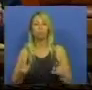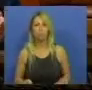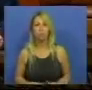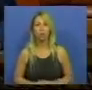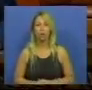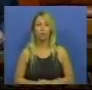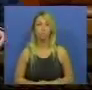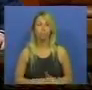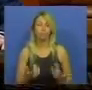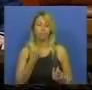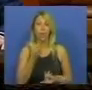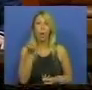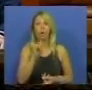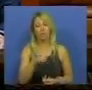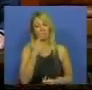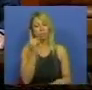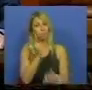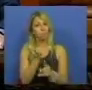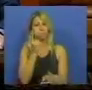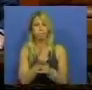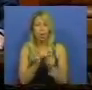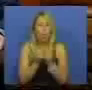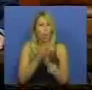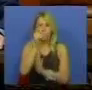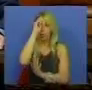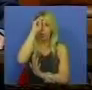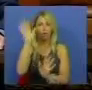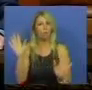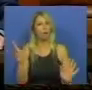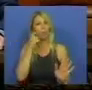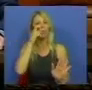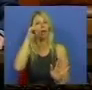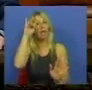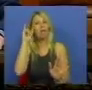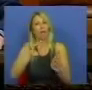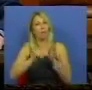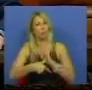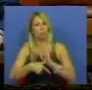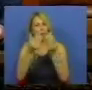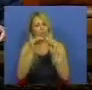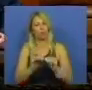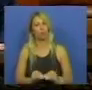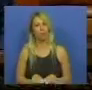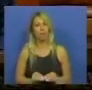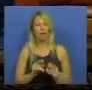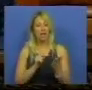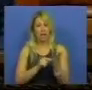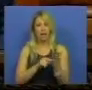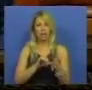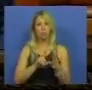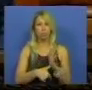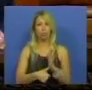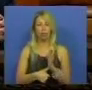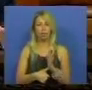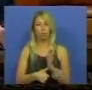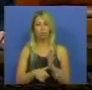e mais uma vez repito, com todo o respeito pelos autores deste projeto, ele é